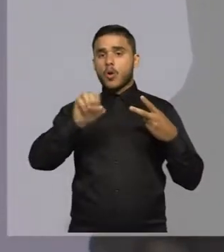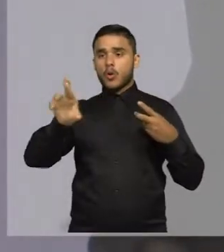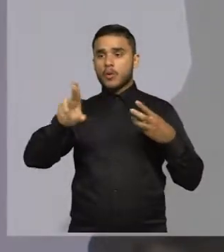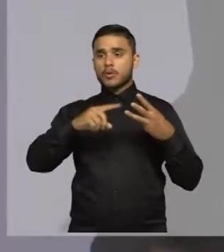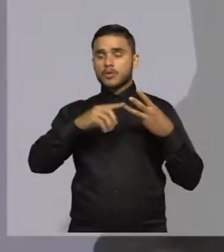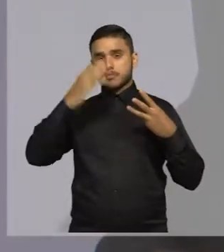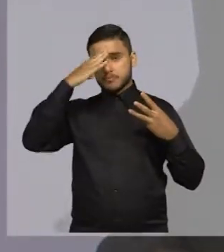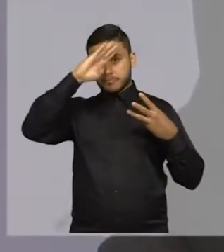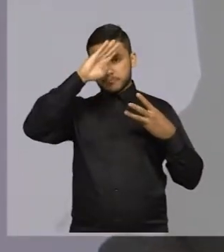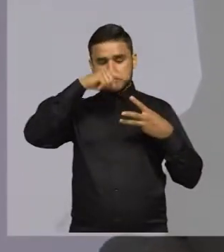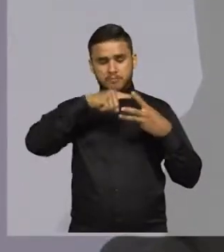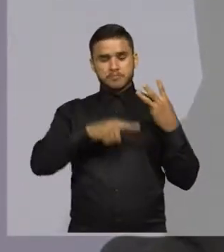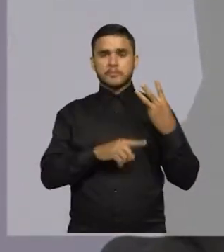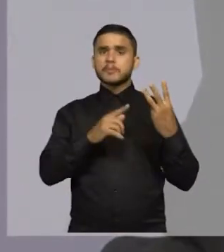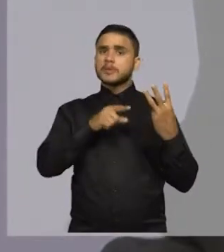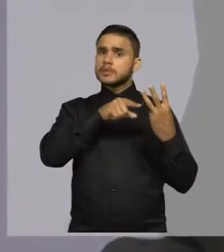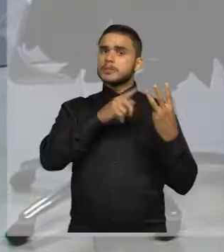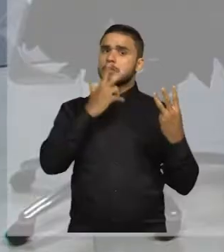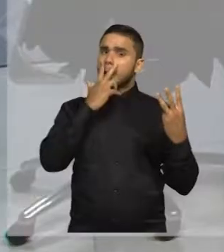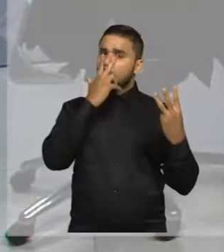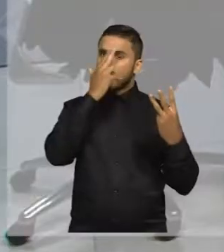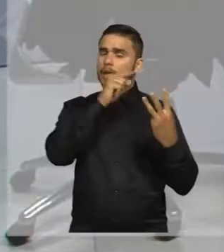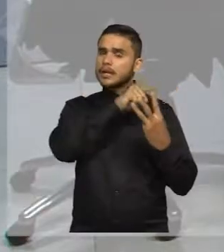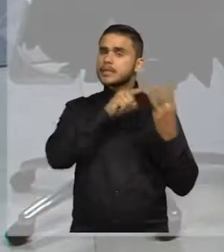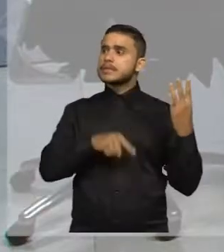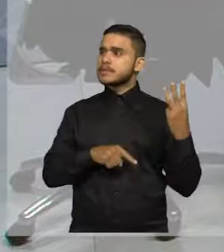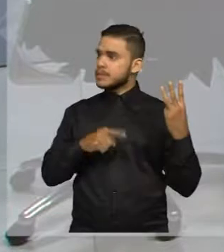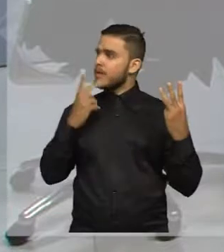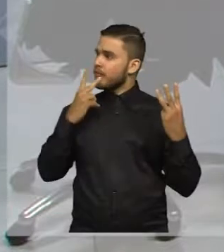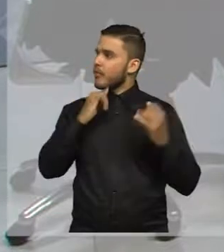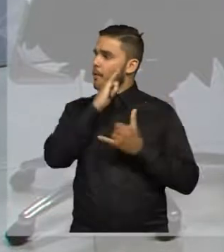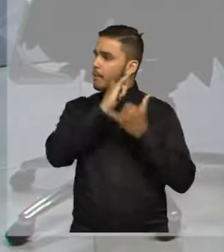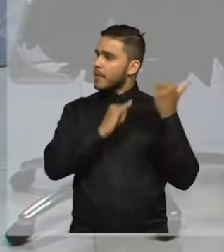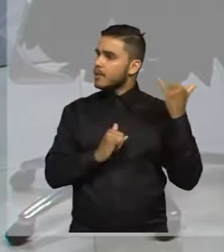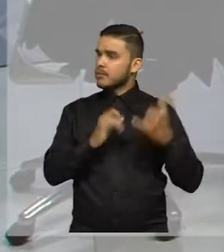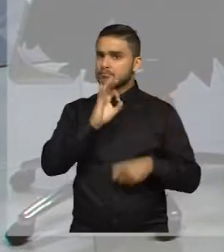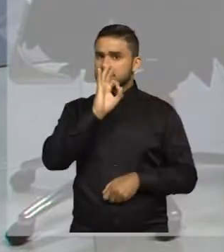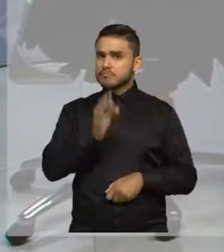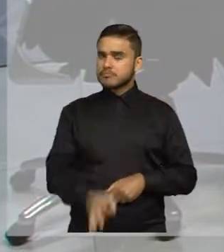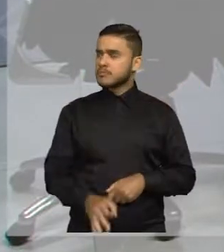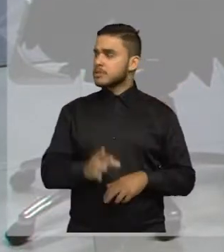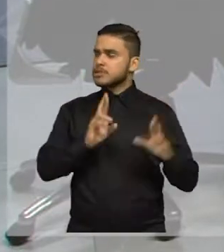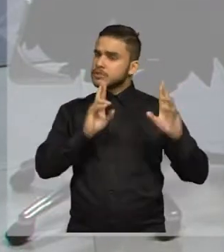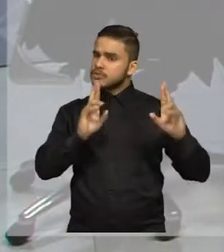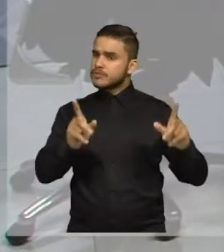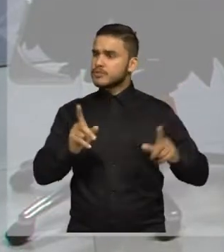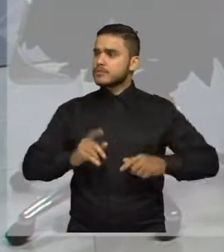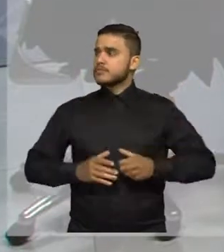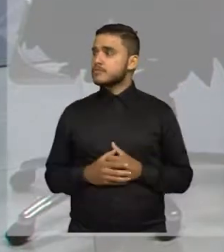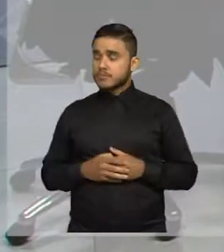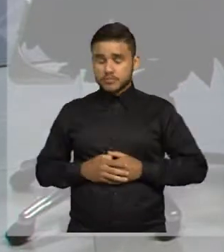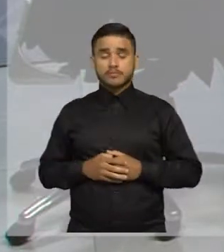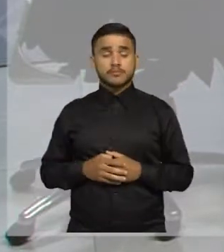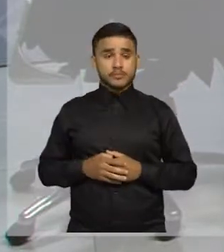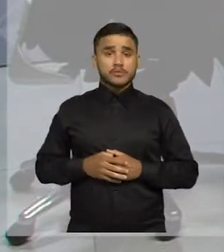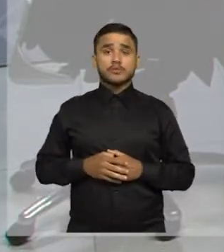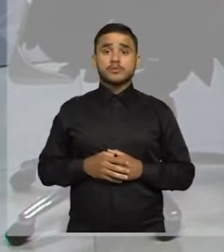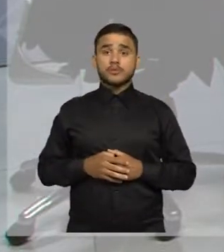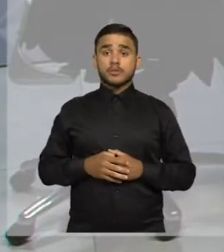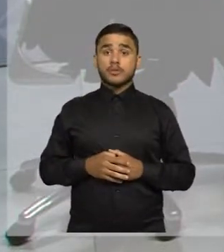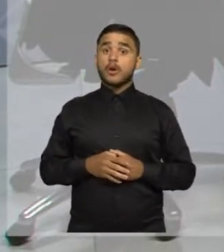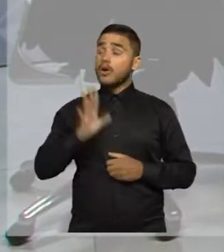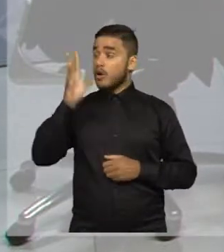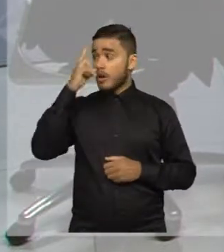o Collor e agora o Bolsonaro. Não, tem alguns pontos de semelhança, mas Sim. existem diferenças muito Mas, significativas. basicamente, eles pensam Mas igual, veja bem, pensavam